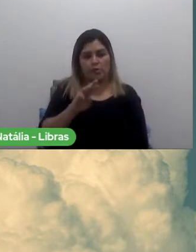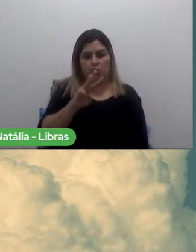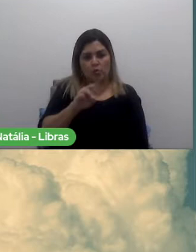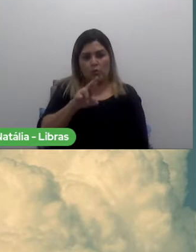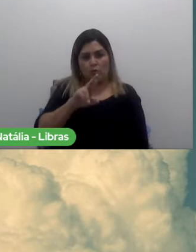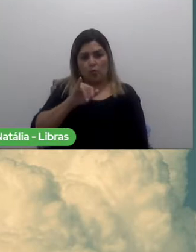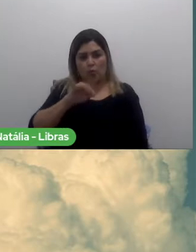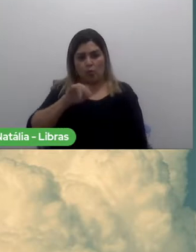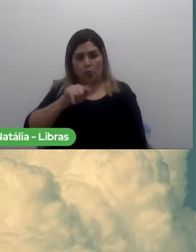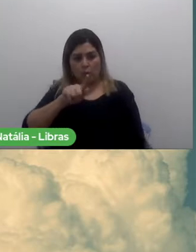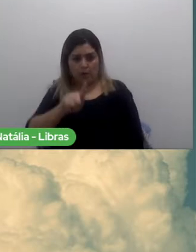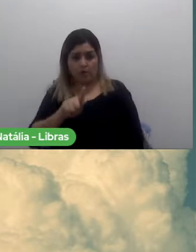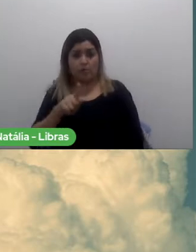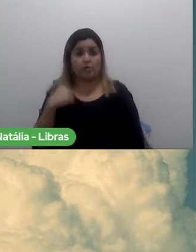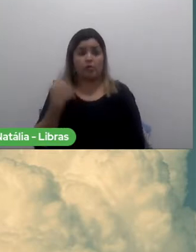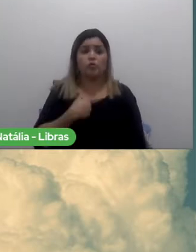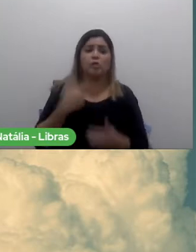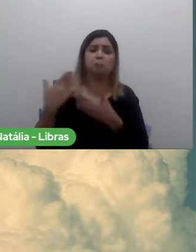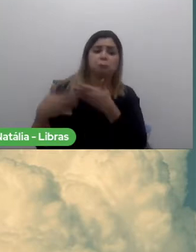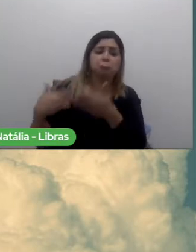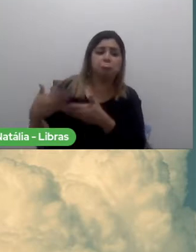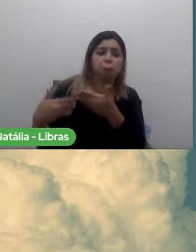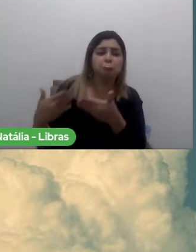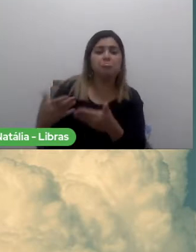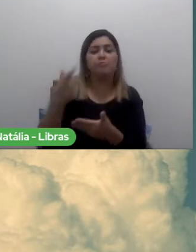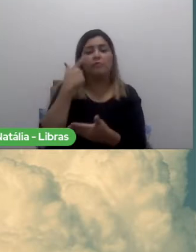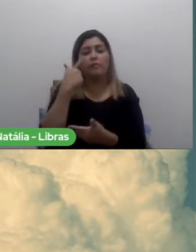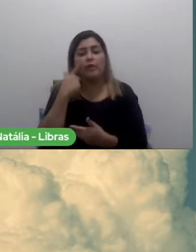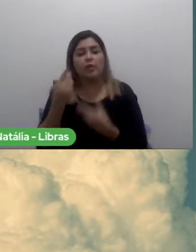faz o deploy em dev, em QA e esteja em produção.